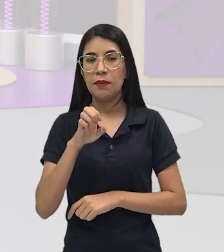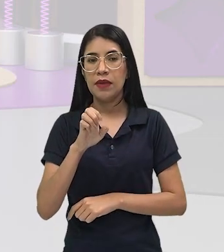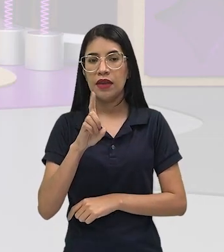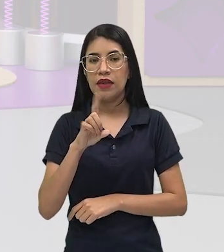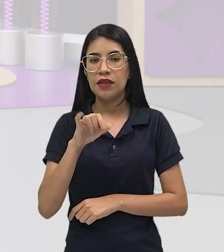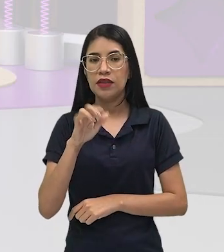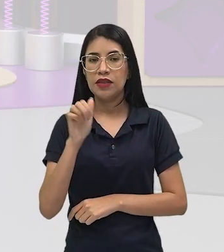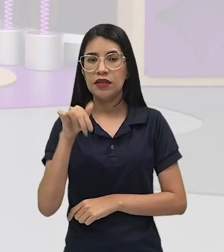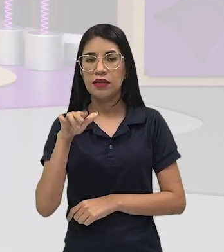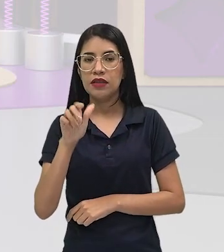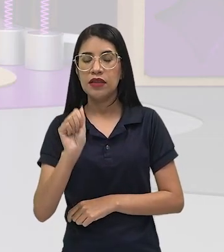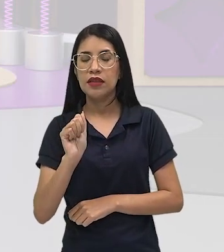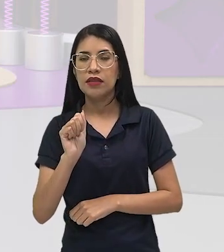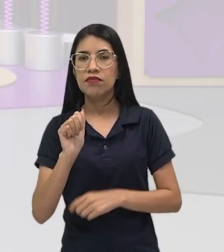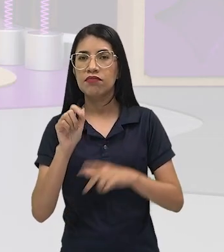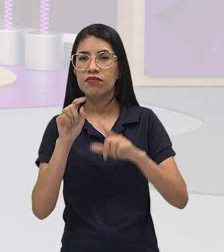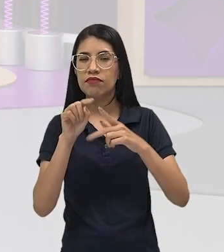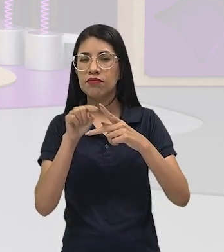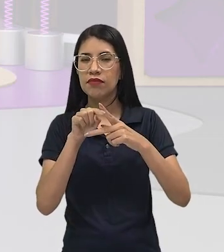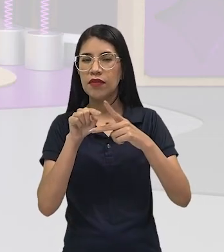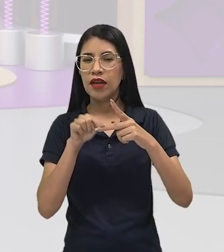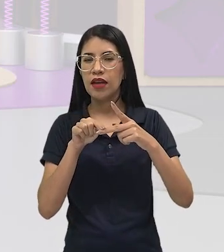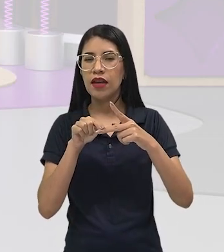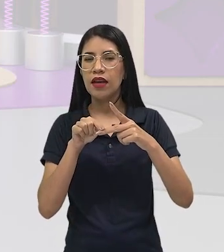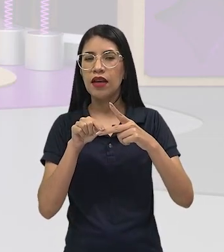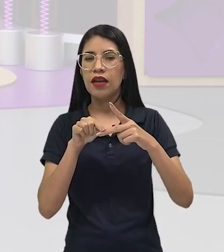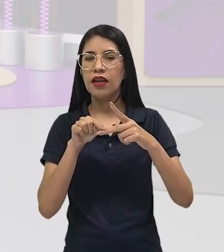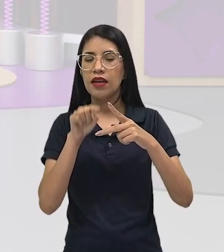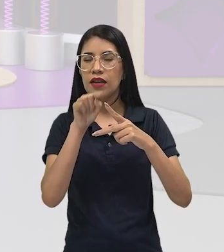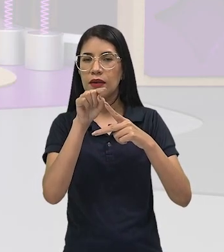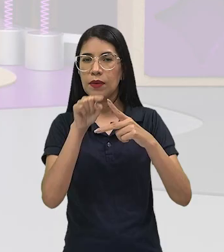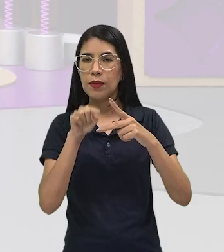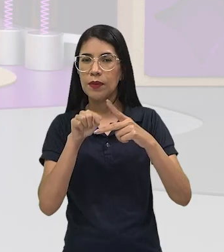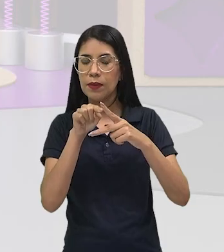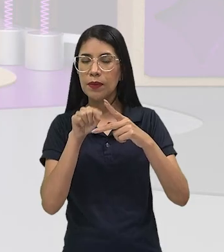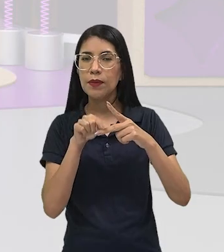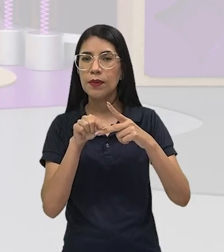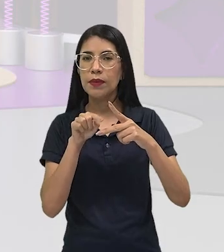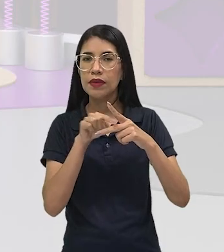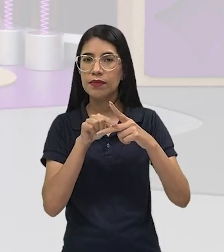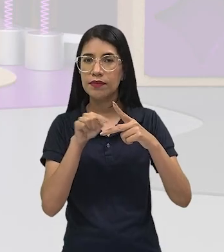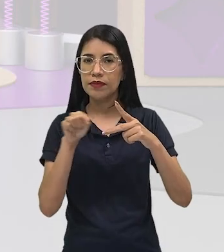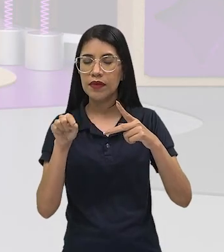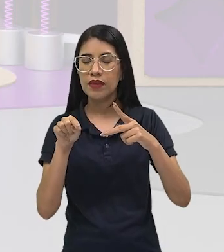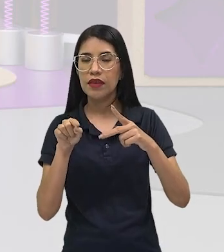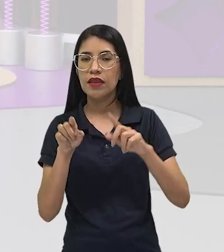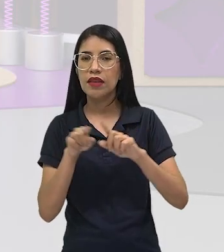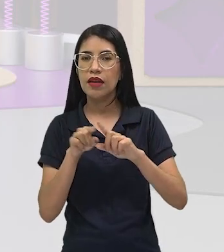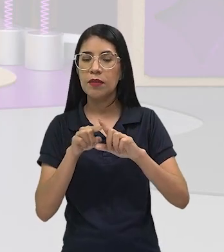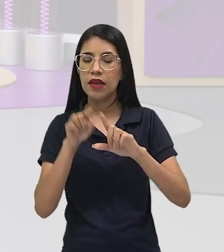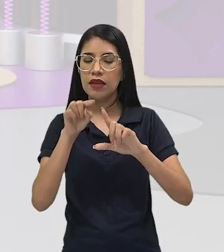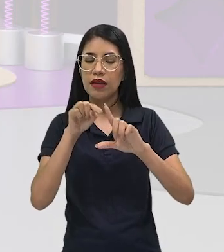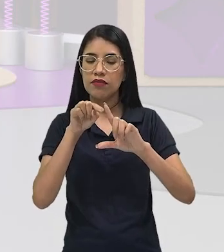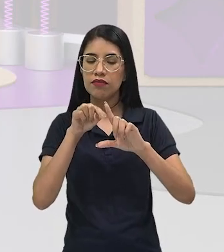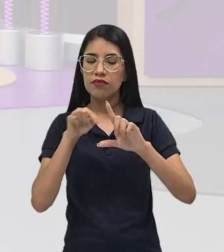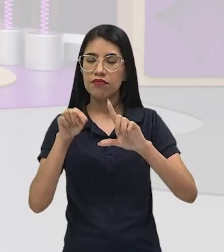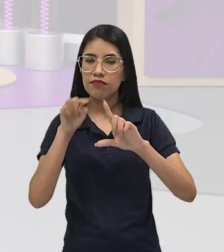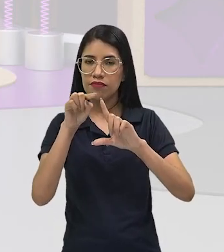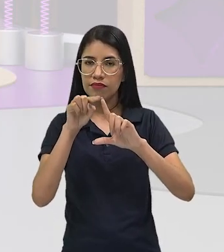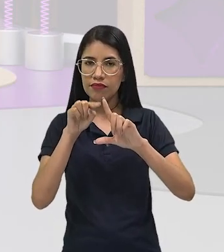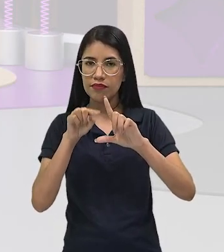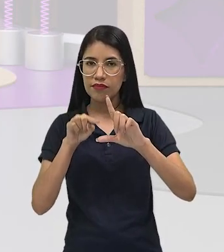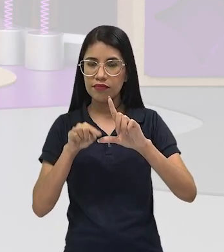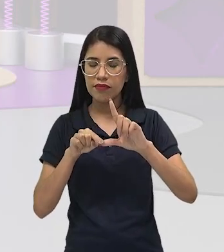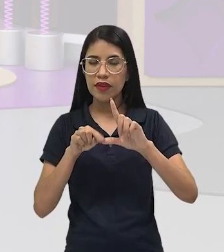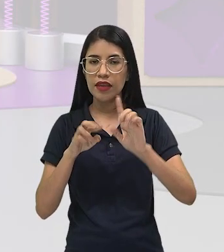sai exatamente daquele vérticezinho, ó, lá de cima, tá? E ela é ligada no ponto médio, que está representado